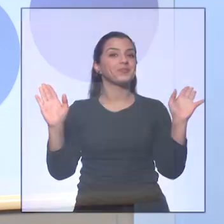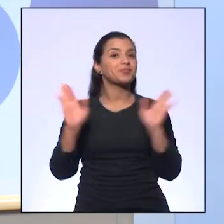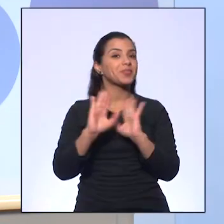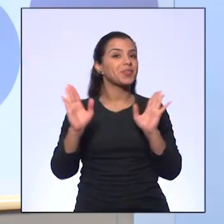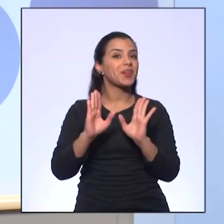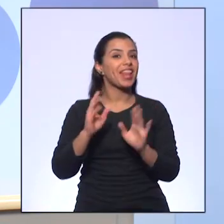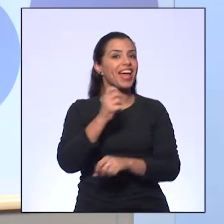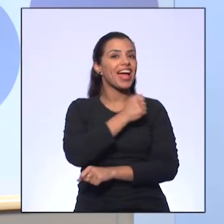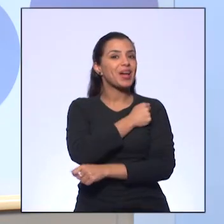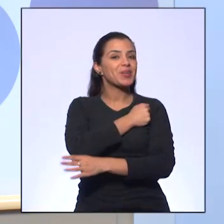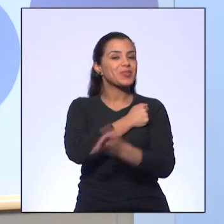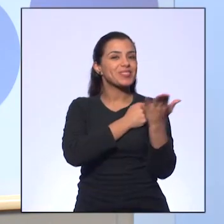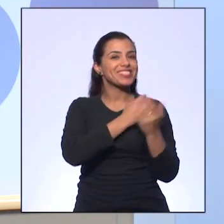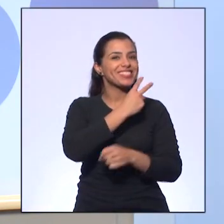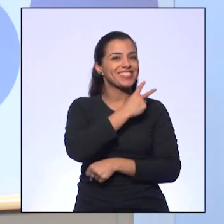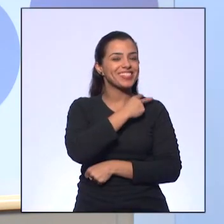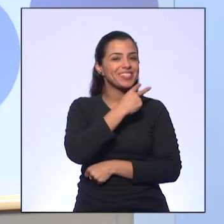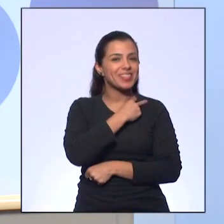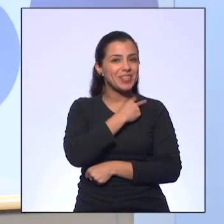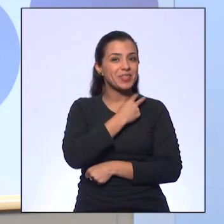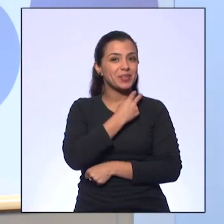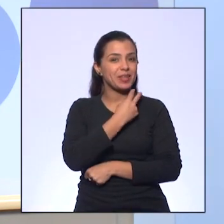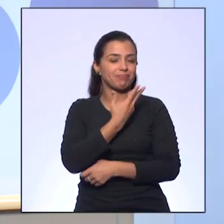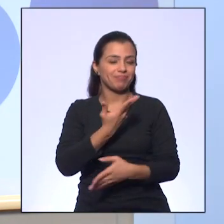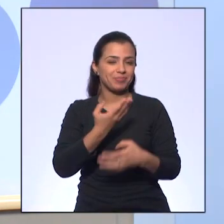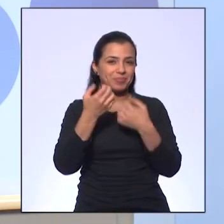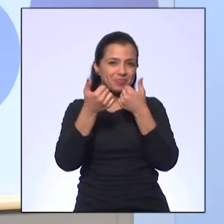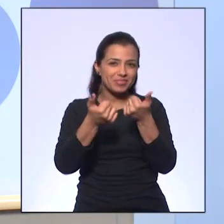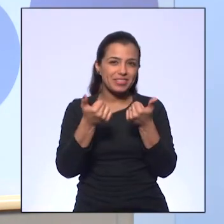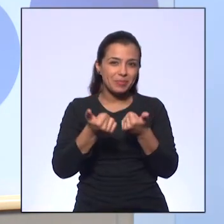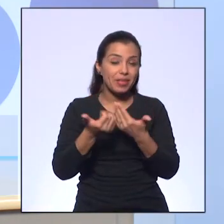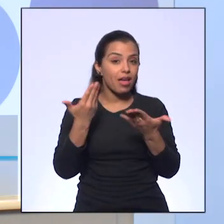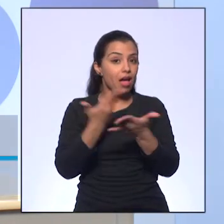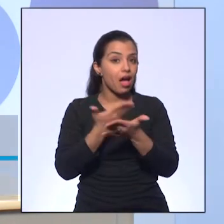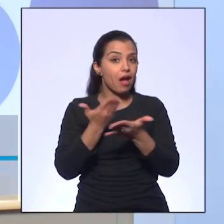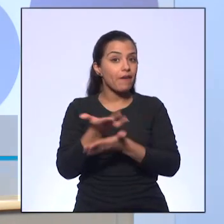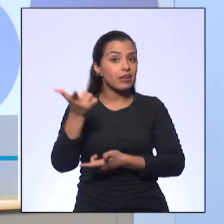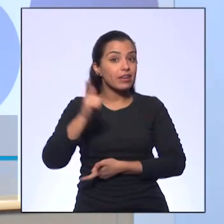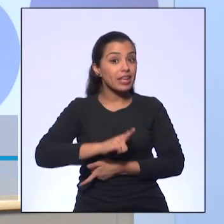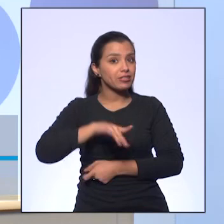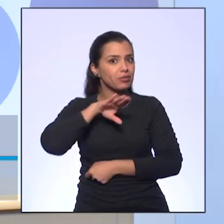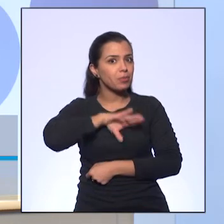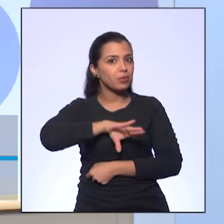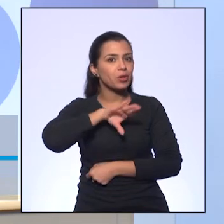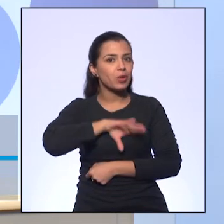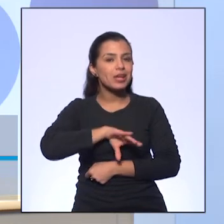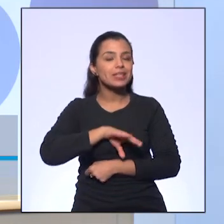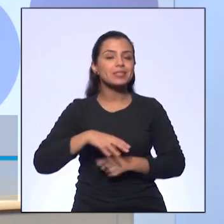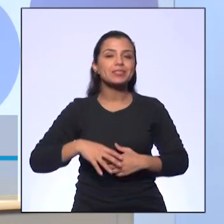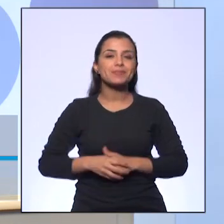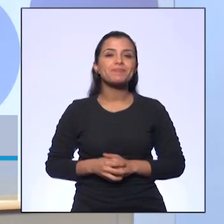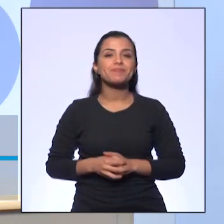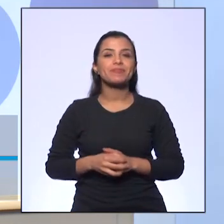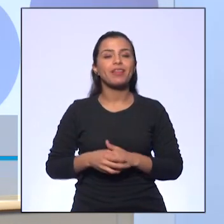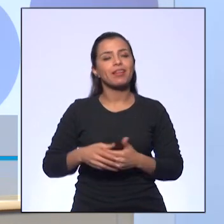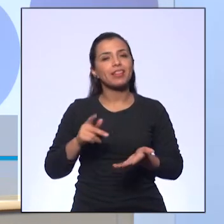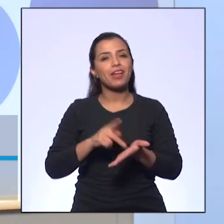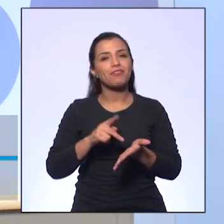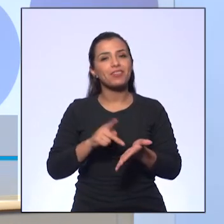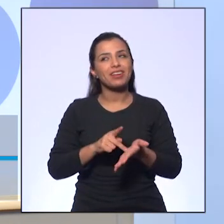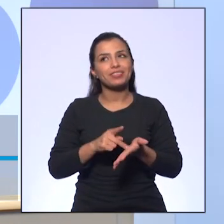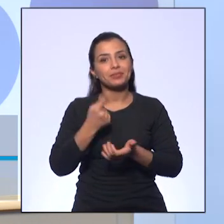Olá, alunos da segunda série do ensino médio. Vamos a mais uma aula de língua portuguesa. Na verdade, aí praticamente